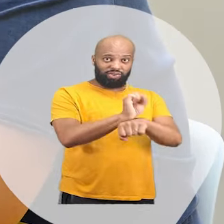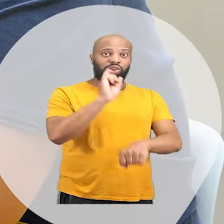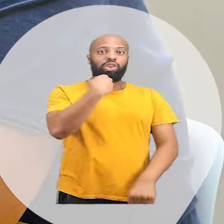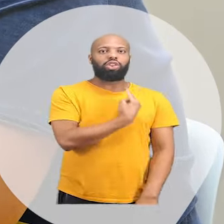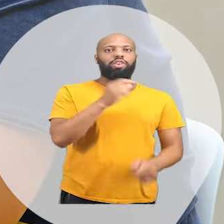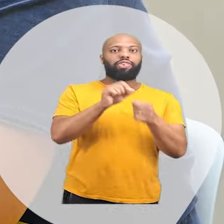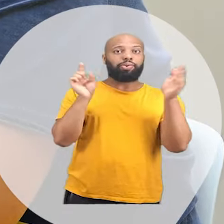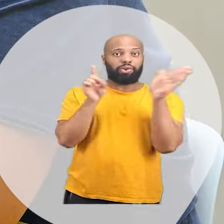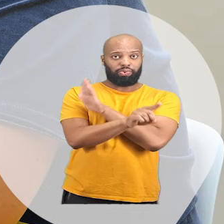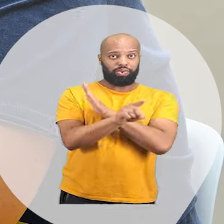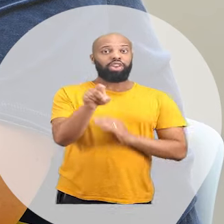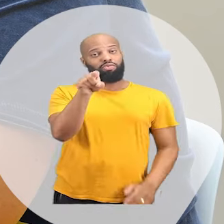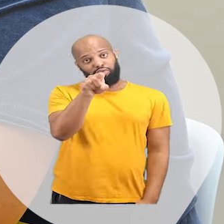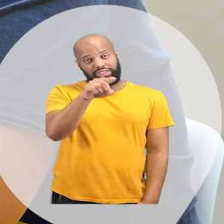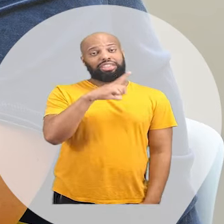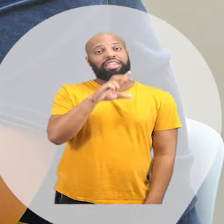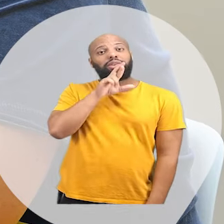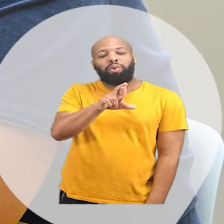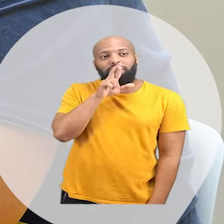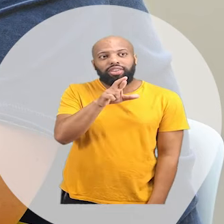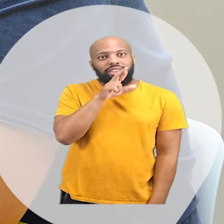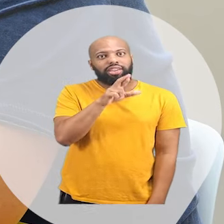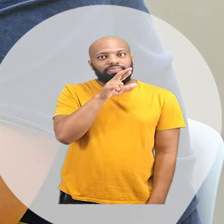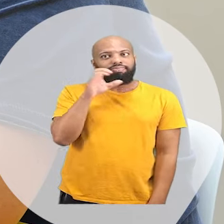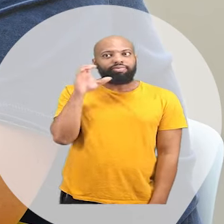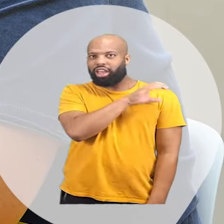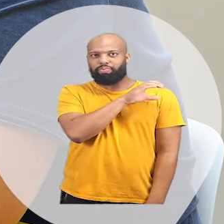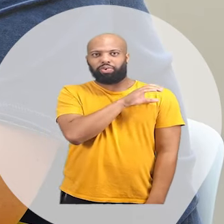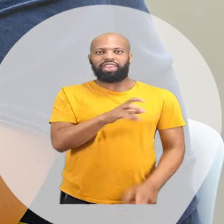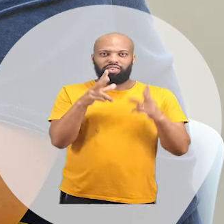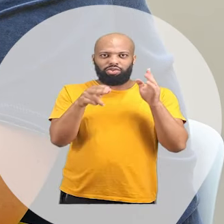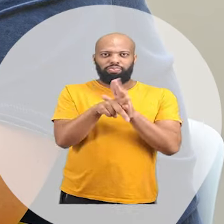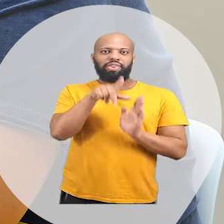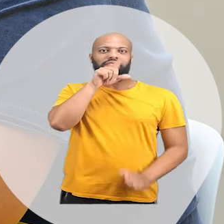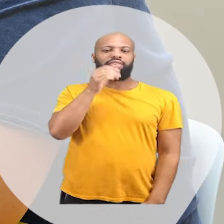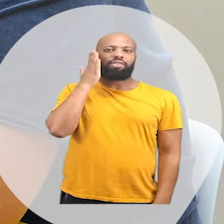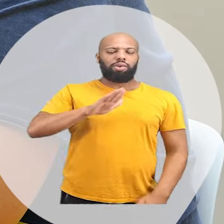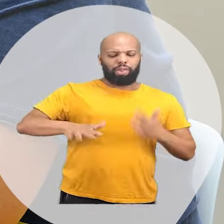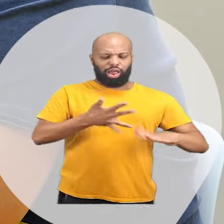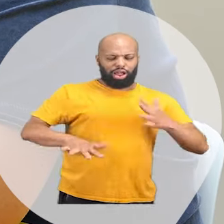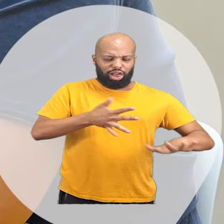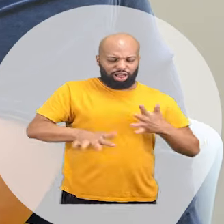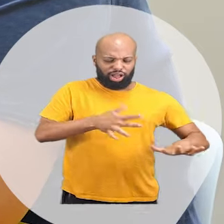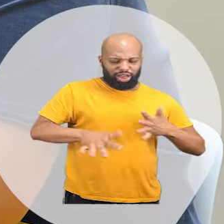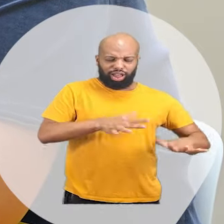assim a gente joga uma pergunta e vocês tem que responder assim no Twitch de uma forma breve sabores